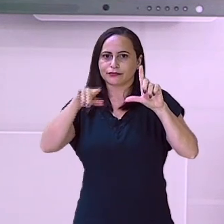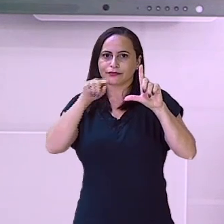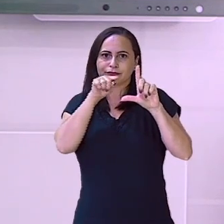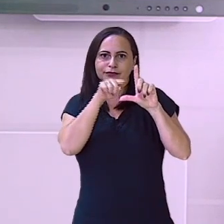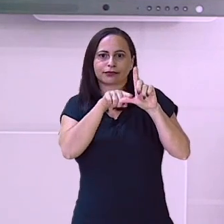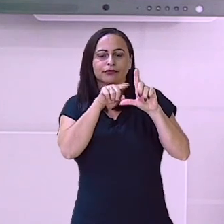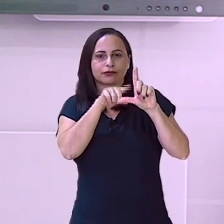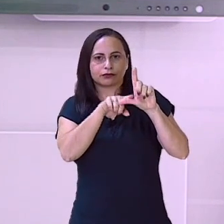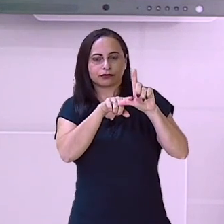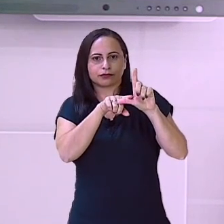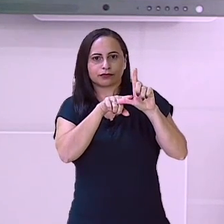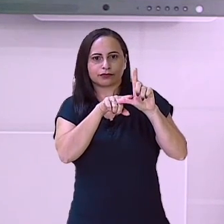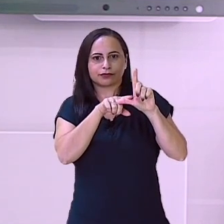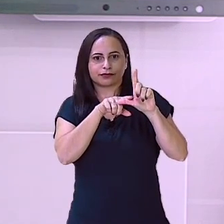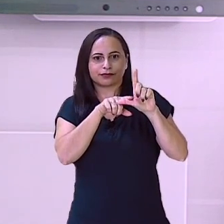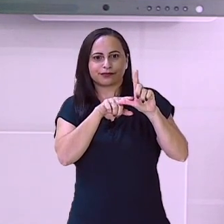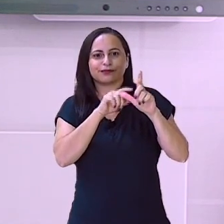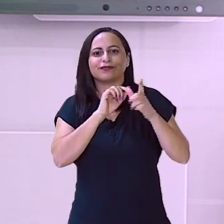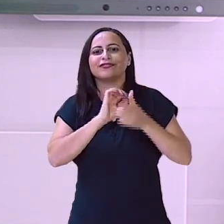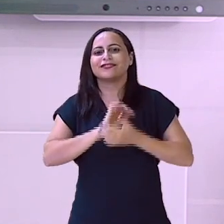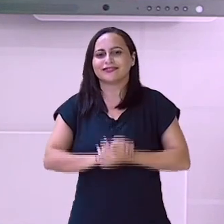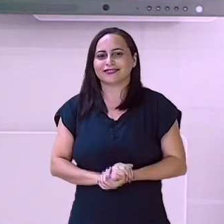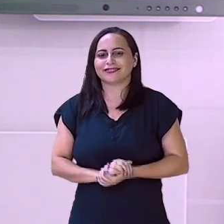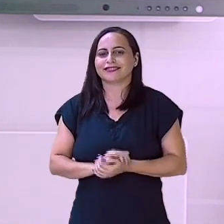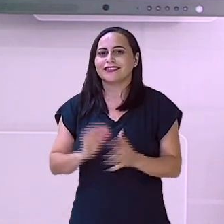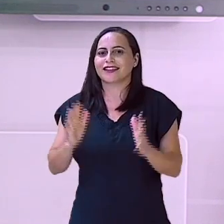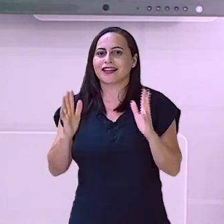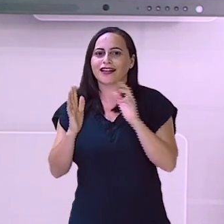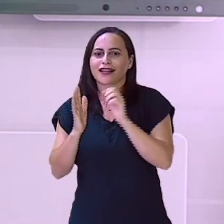na imagem que aparece aqui no cantinho da tela.